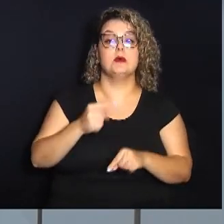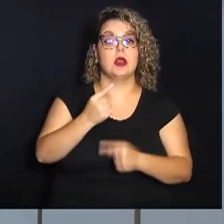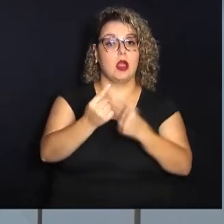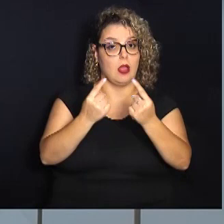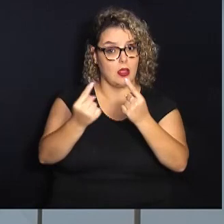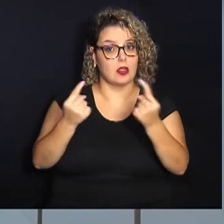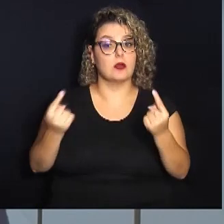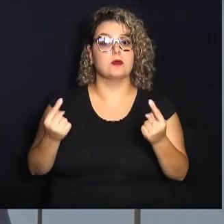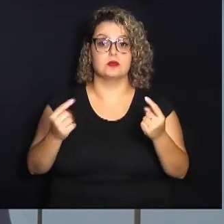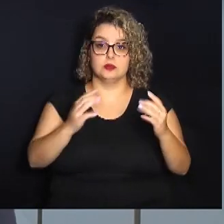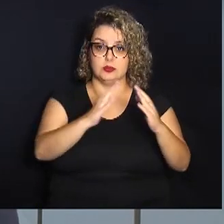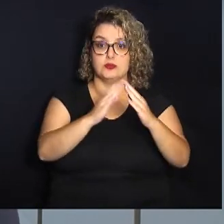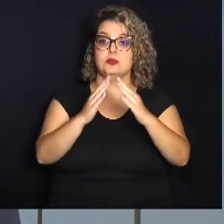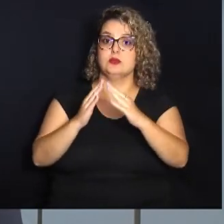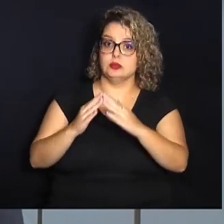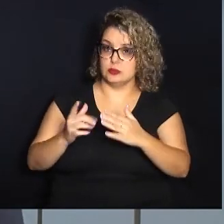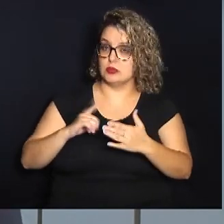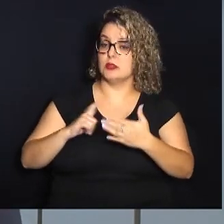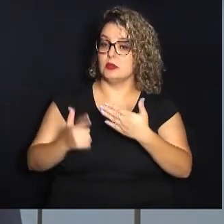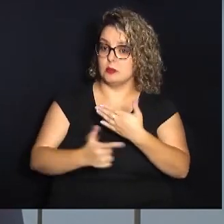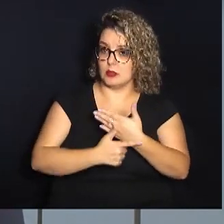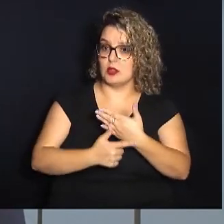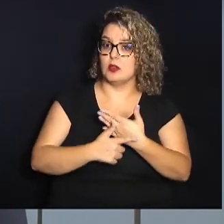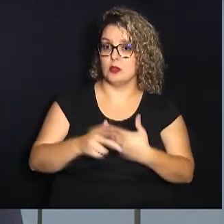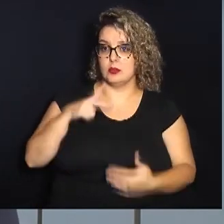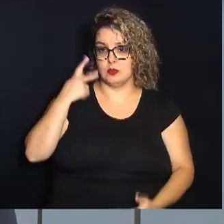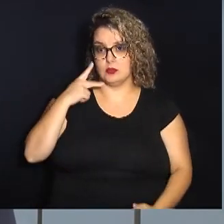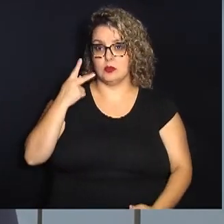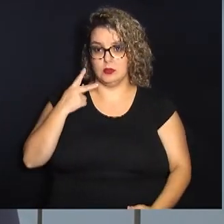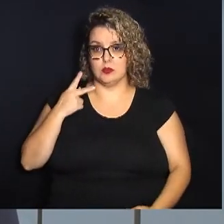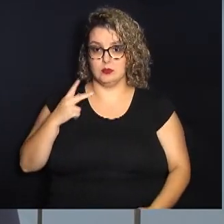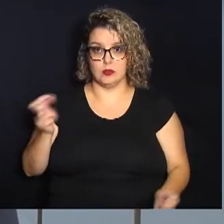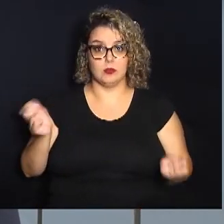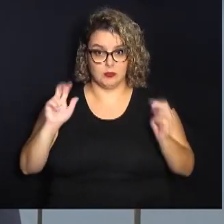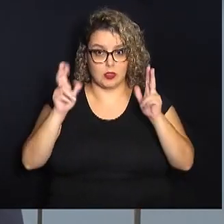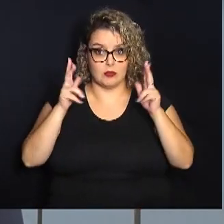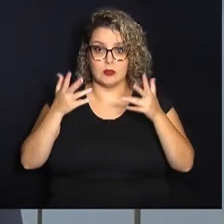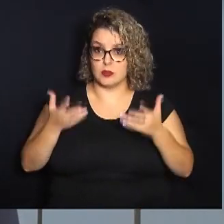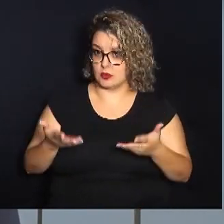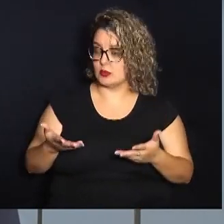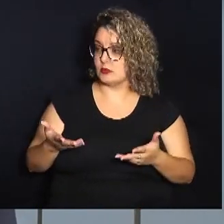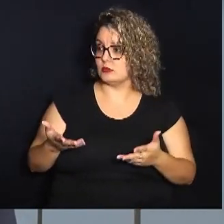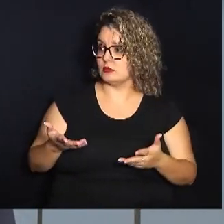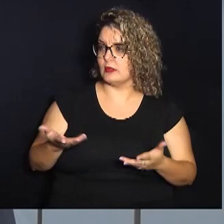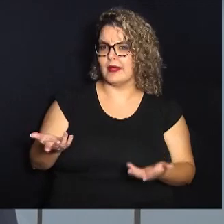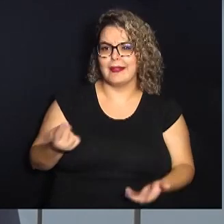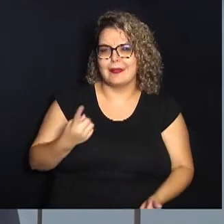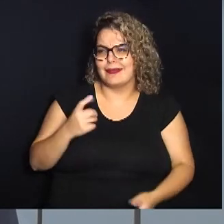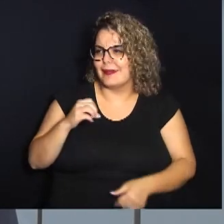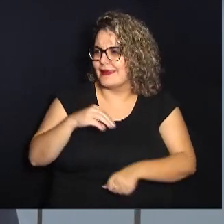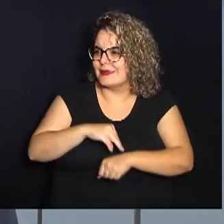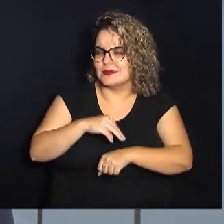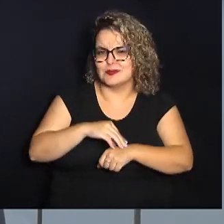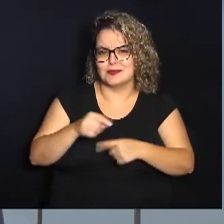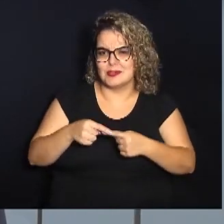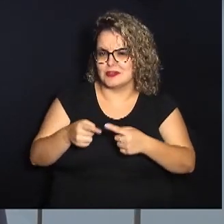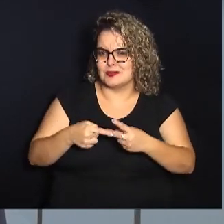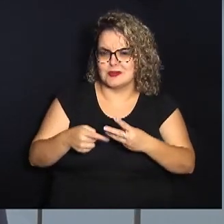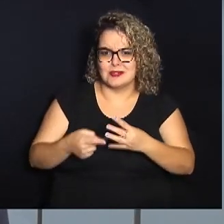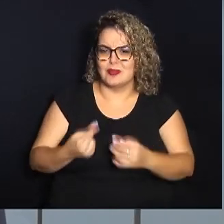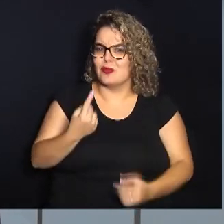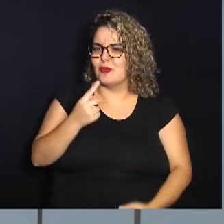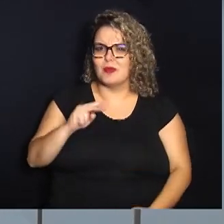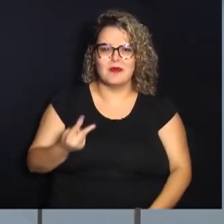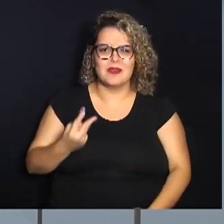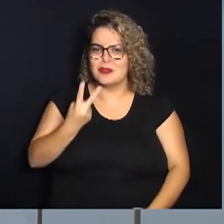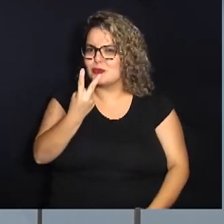que está em casa tem o seu papel, né? O vereador chamou bem atenção para isso, não custa nada, 10 minutinhos por semana, uma vez ou